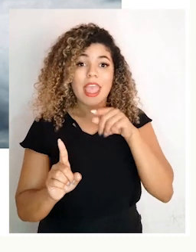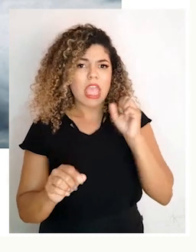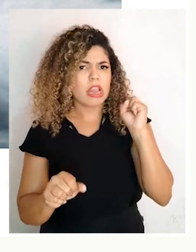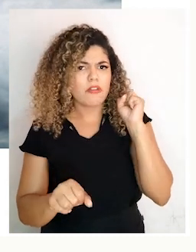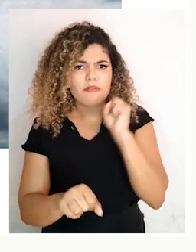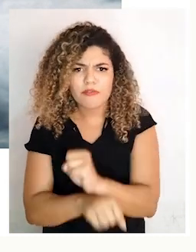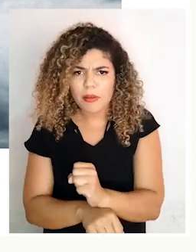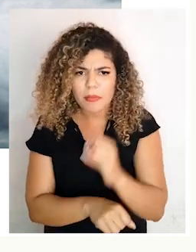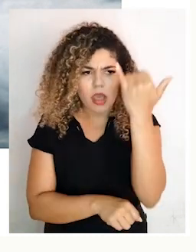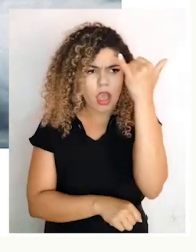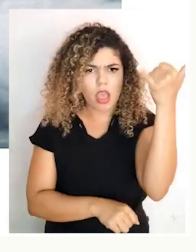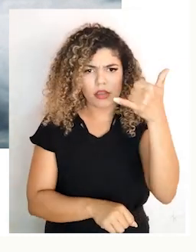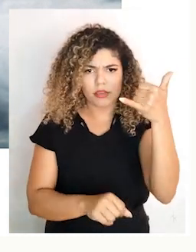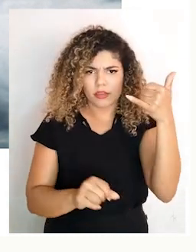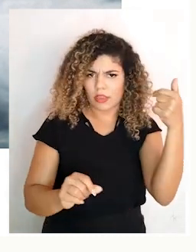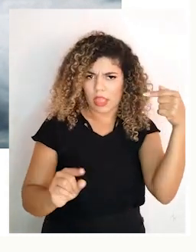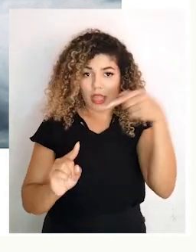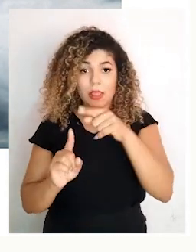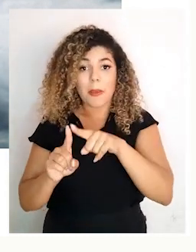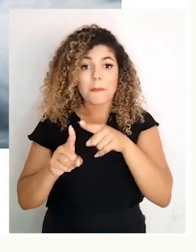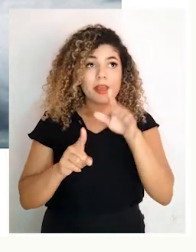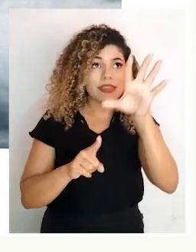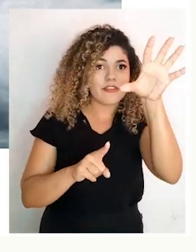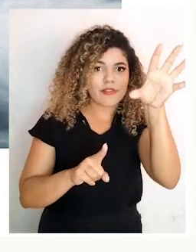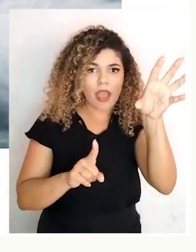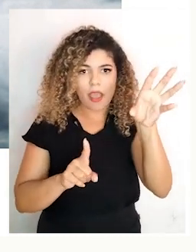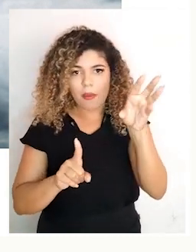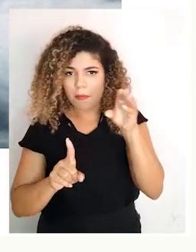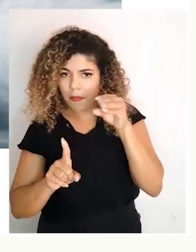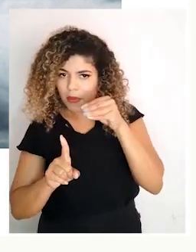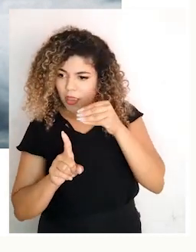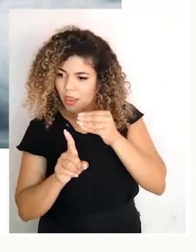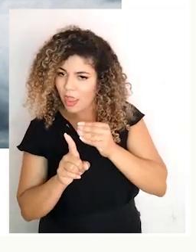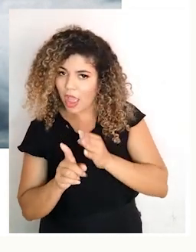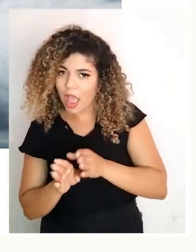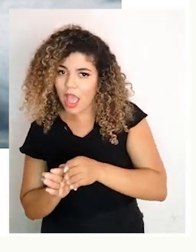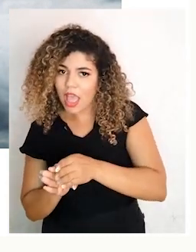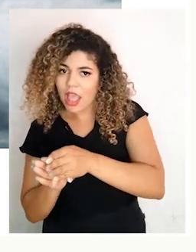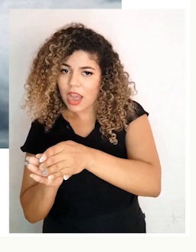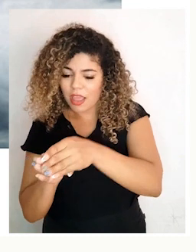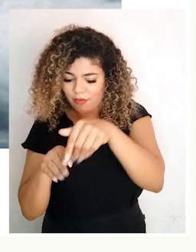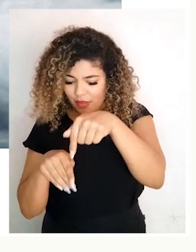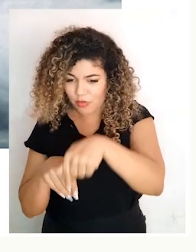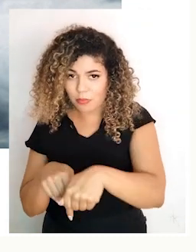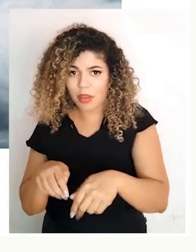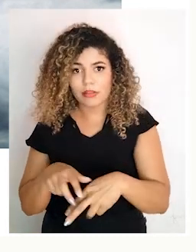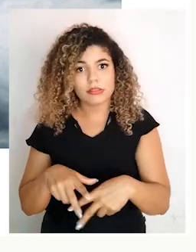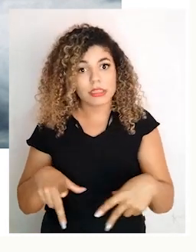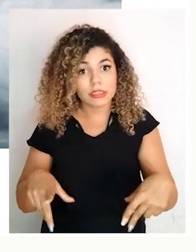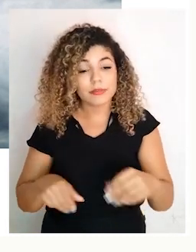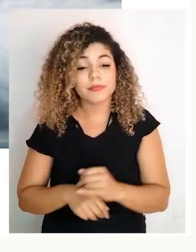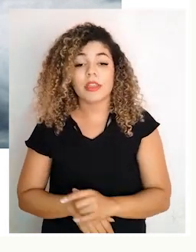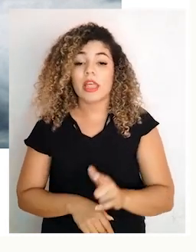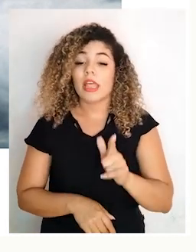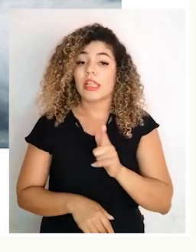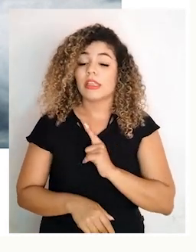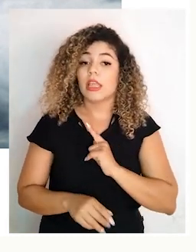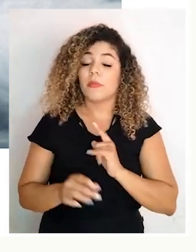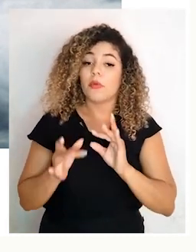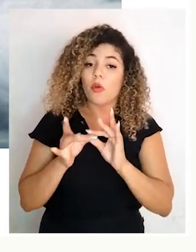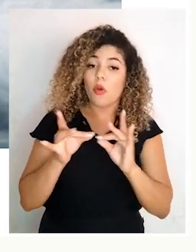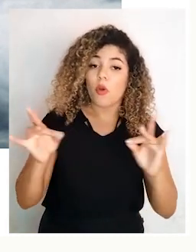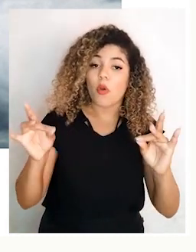descarga elétrica atinja, mas ele vai conduzir essa descarga elétrica para debaixo da terra. Aqui nós temos uma conexão.